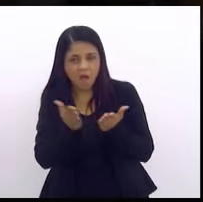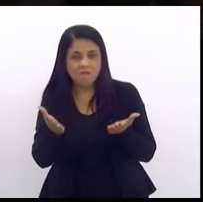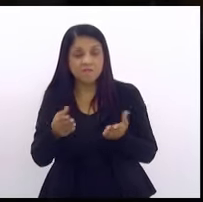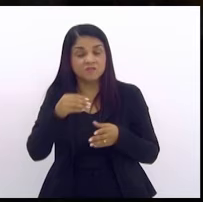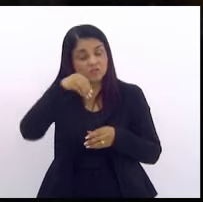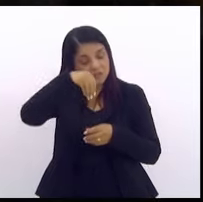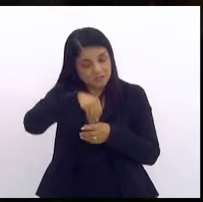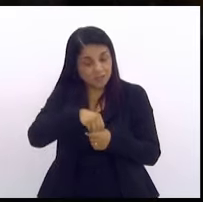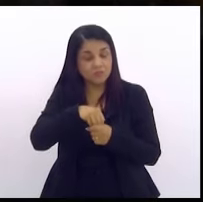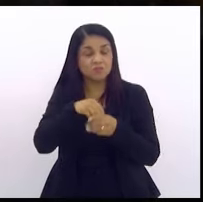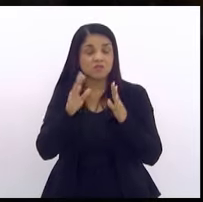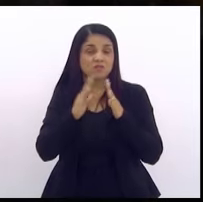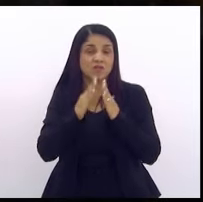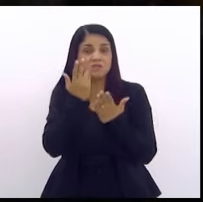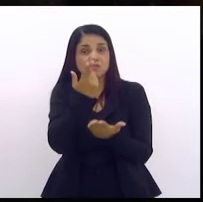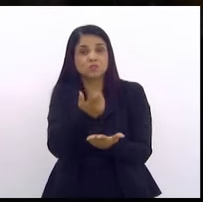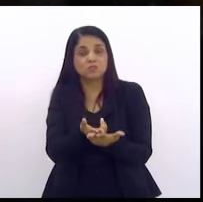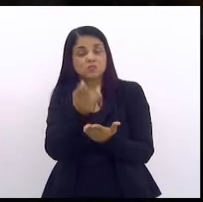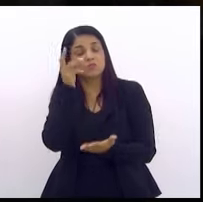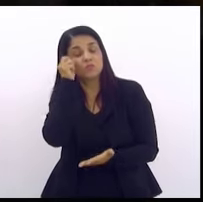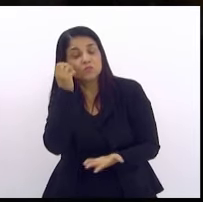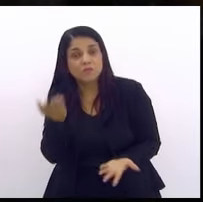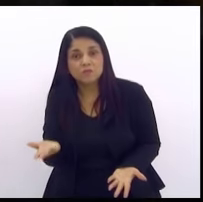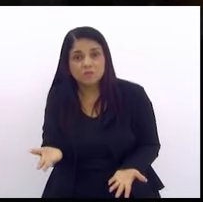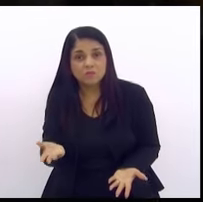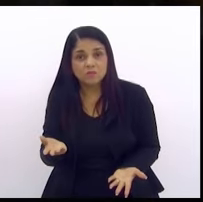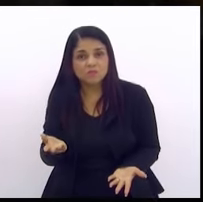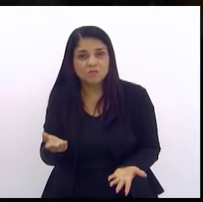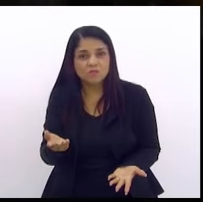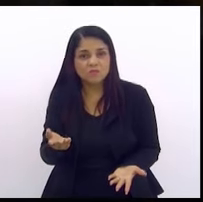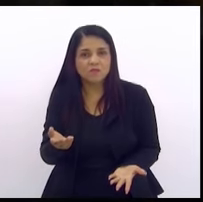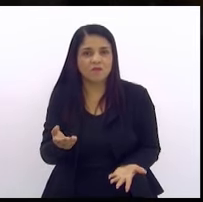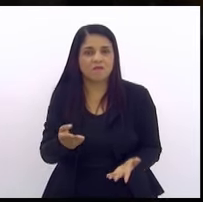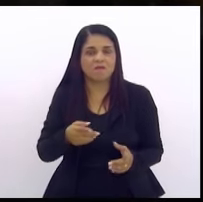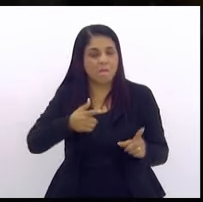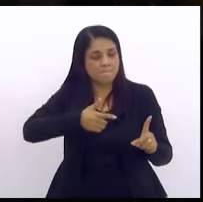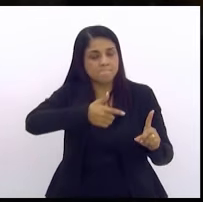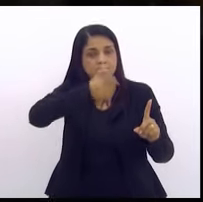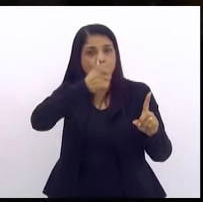de casa. Então, não existe bala perdida no Rio de Janeiro.